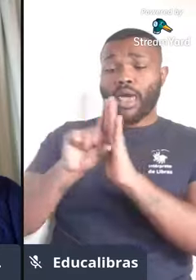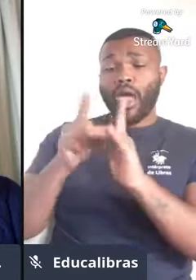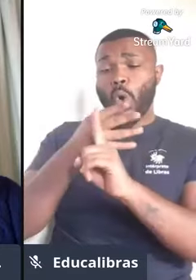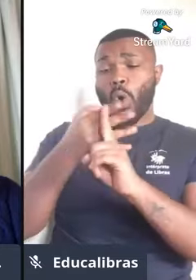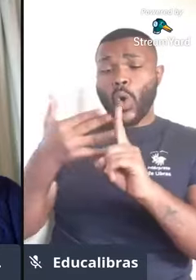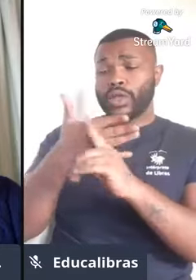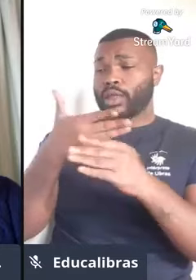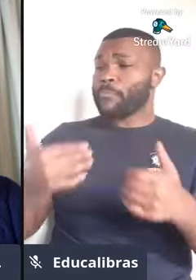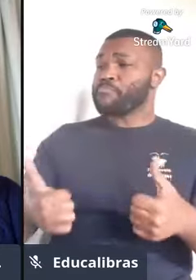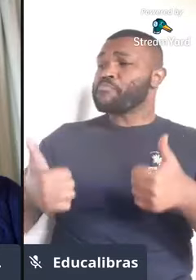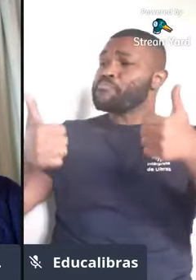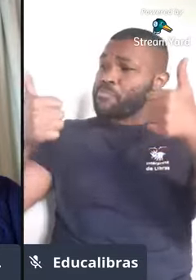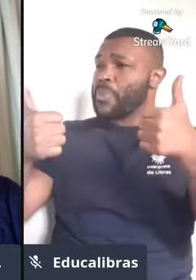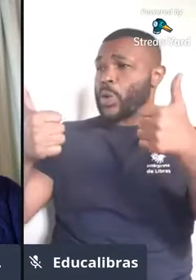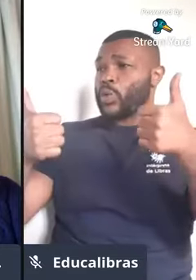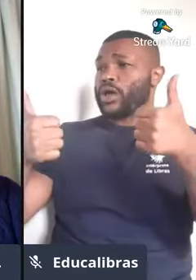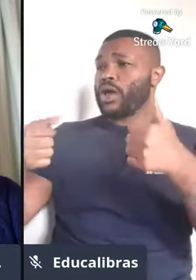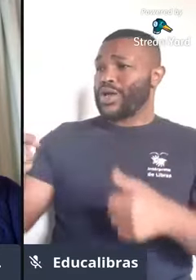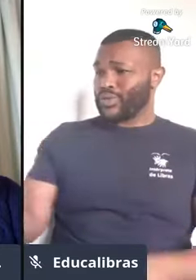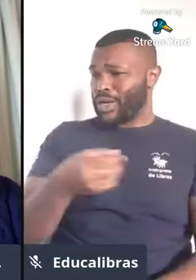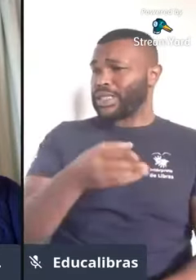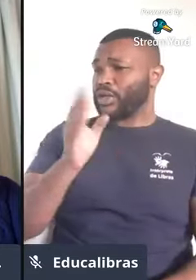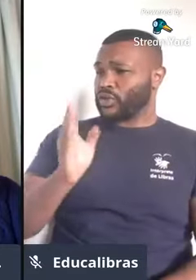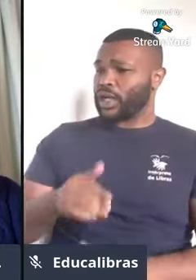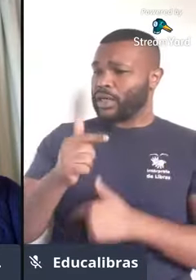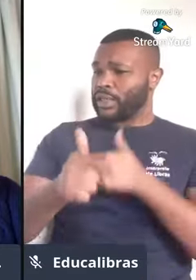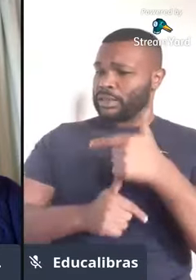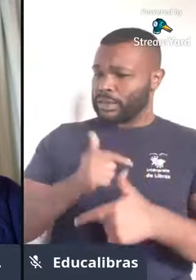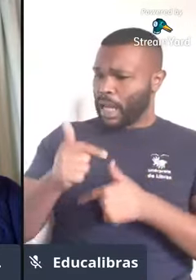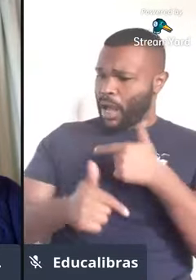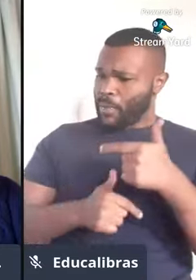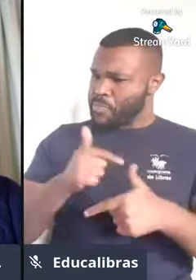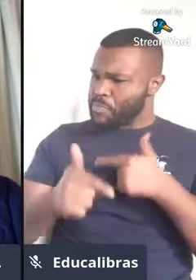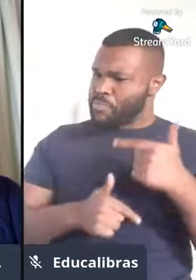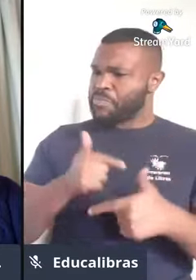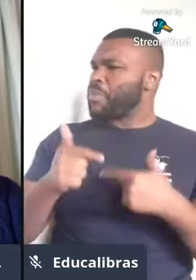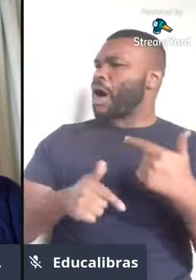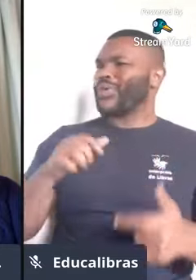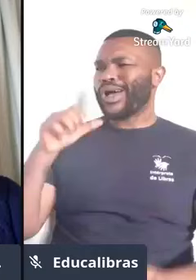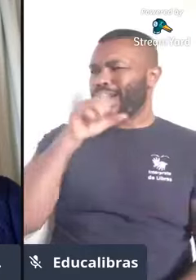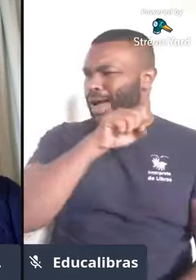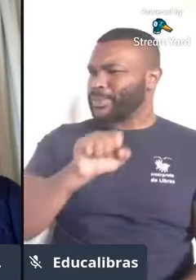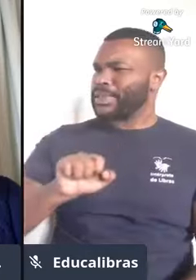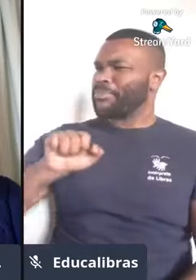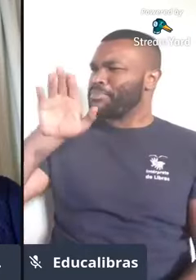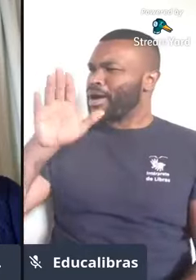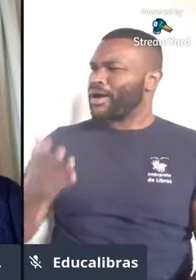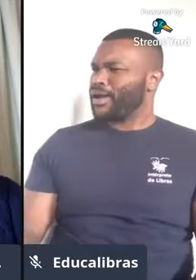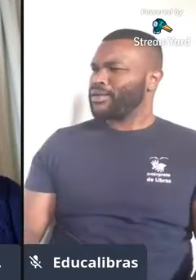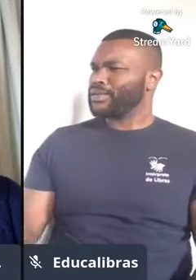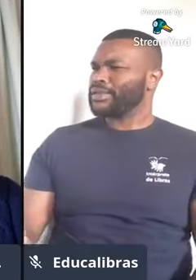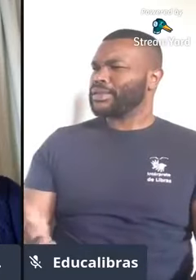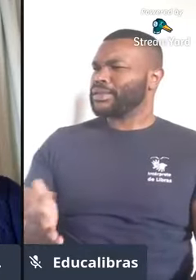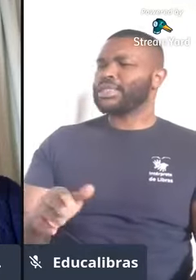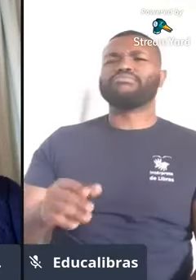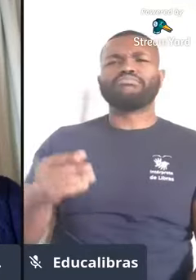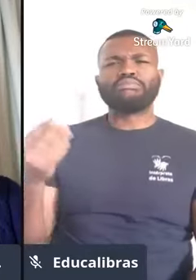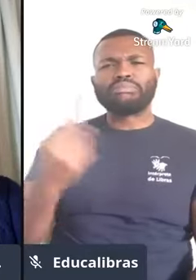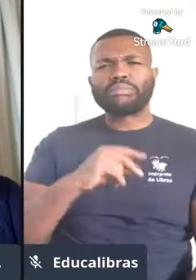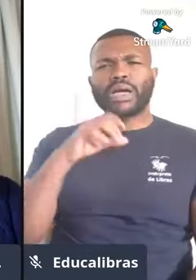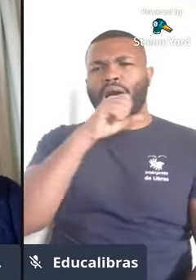atualizar, né, o que vem sendo feito, para torná-la mais ágil, mais produtiva, mais eficaz?